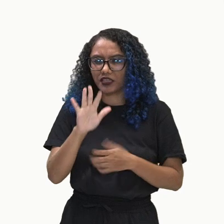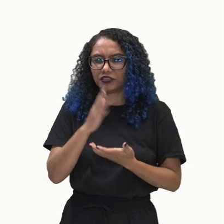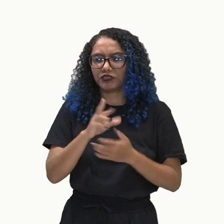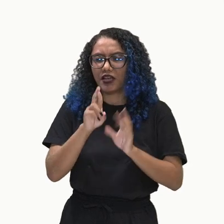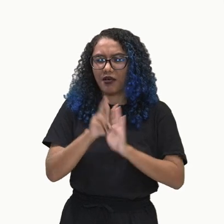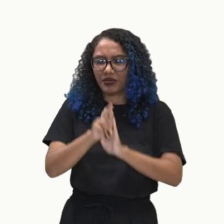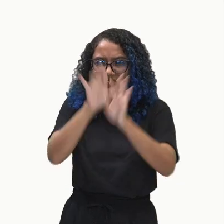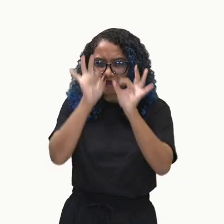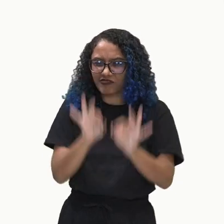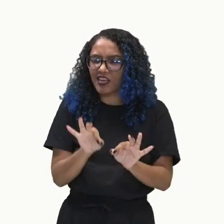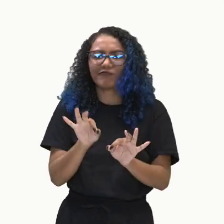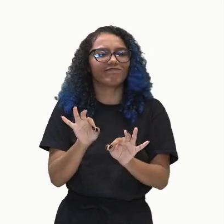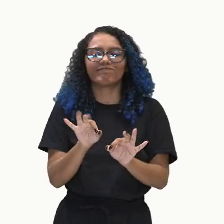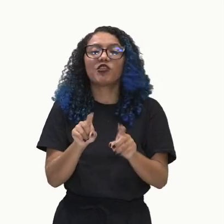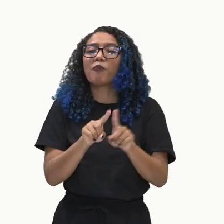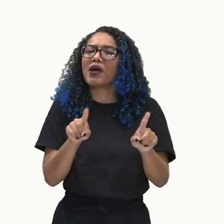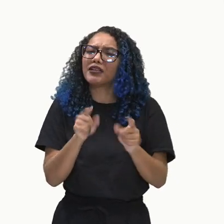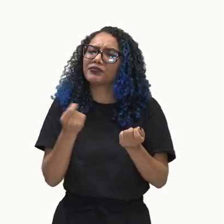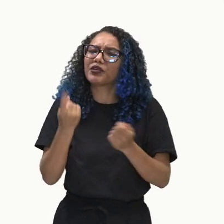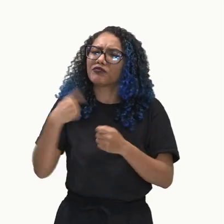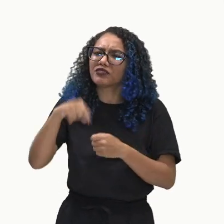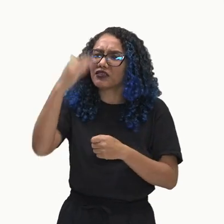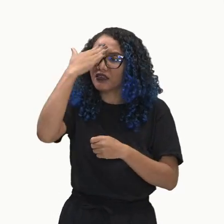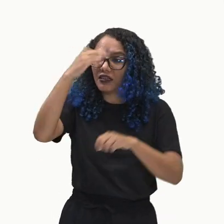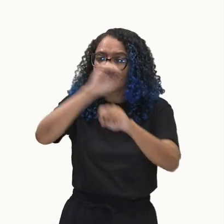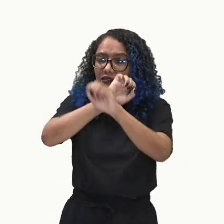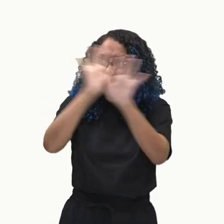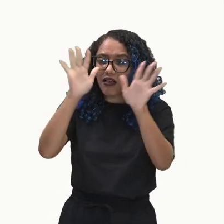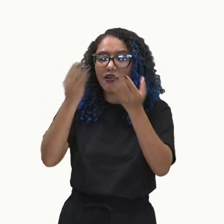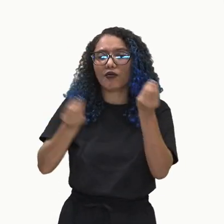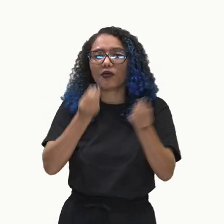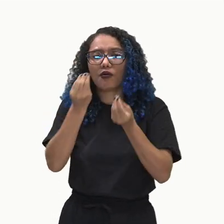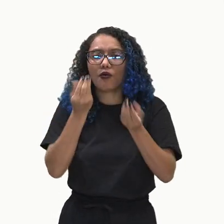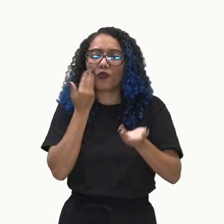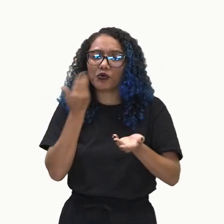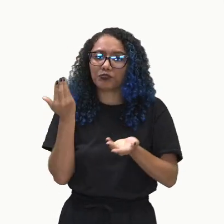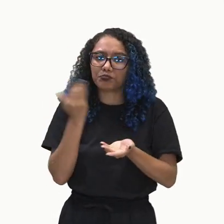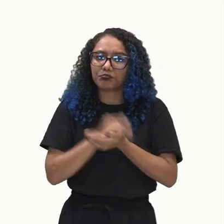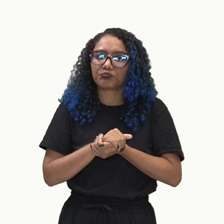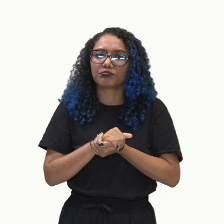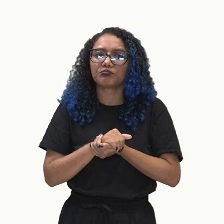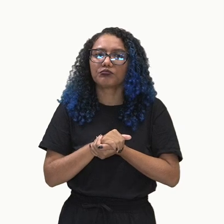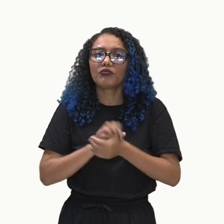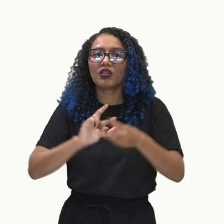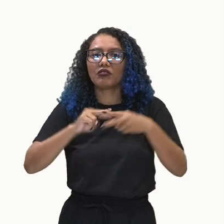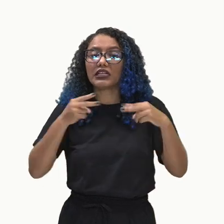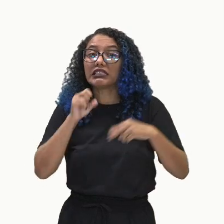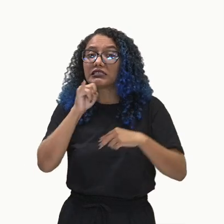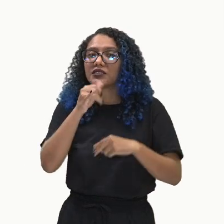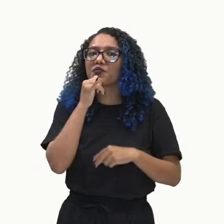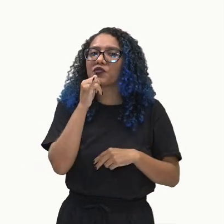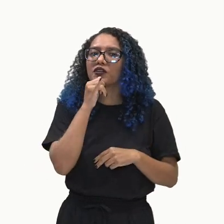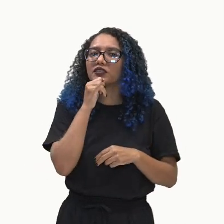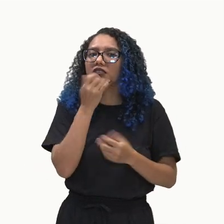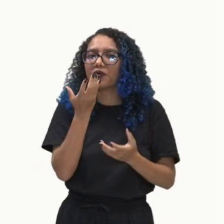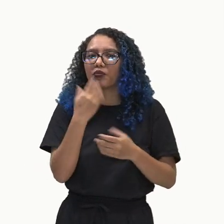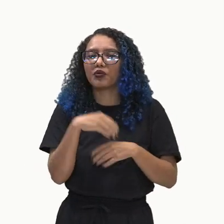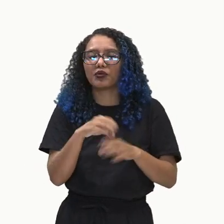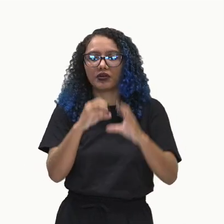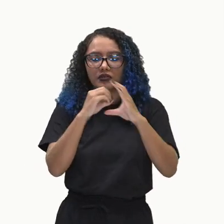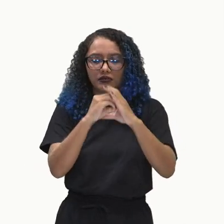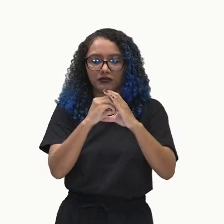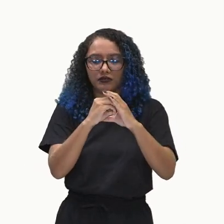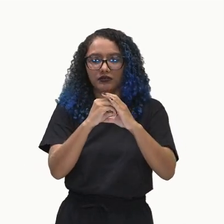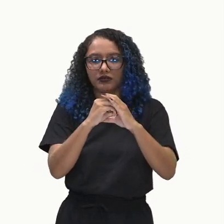terem um entendimento melhor de que esse DNA que está dentro da célula, se eu fizer um recorte da